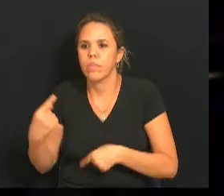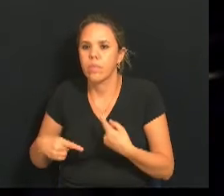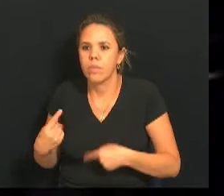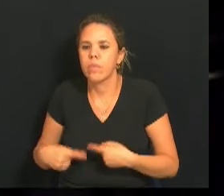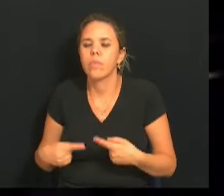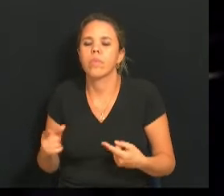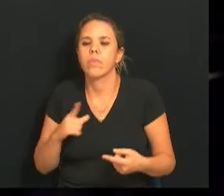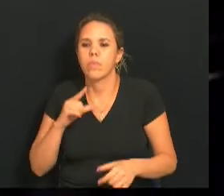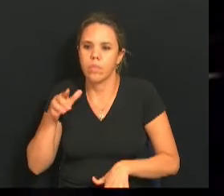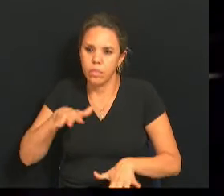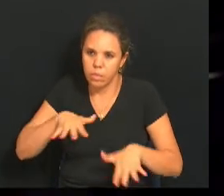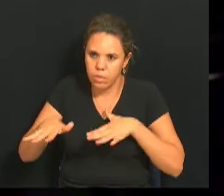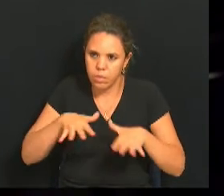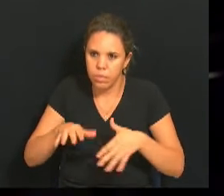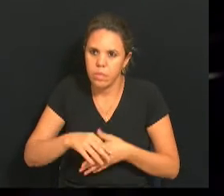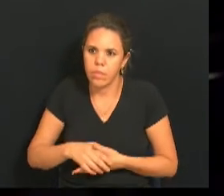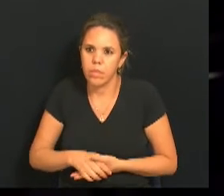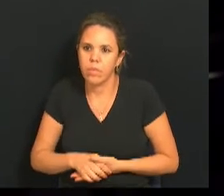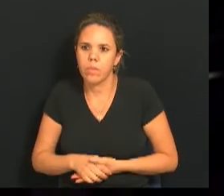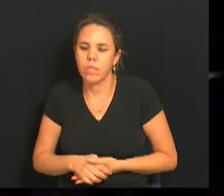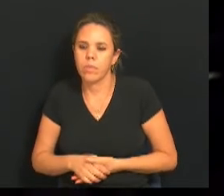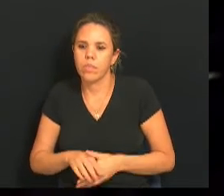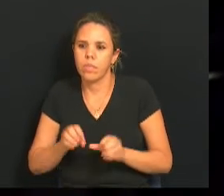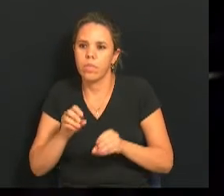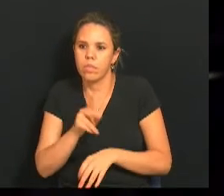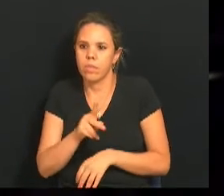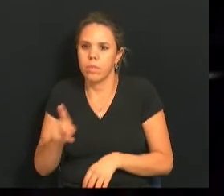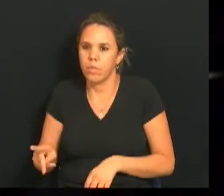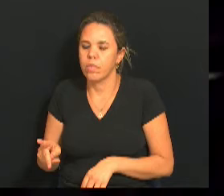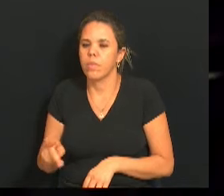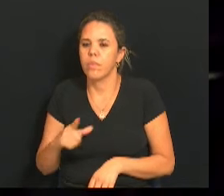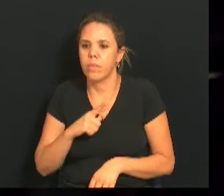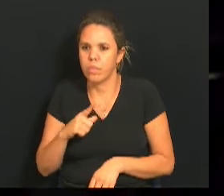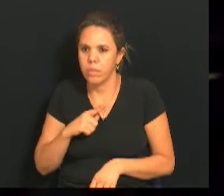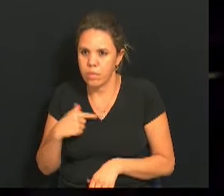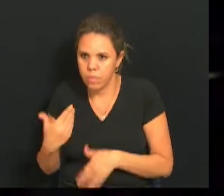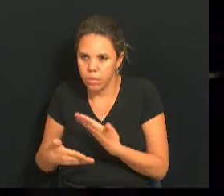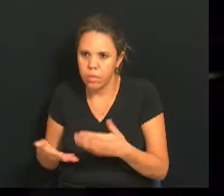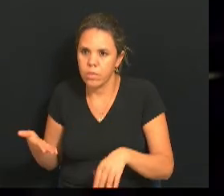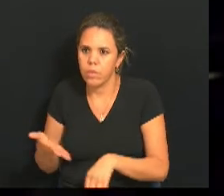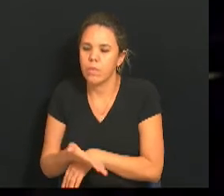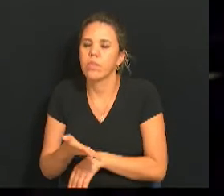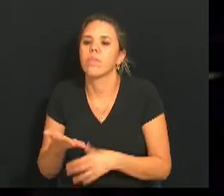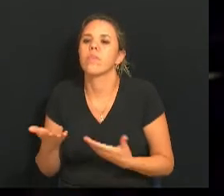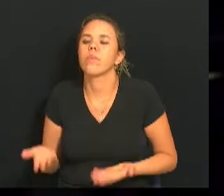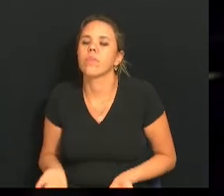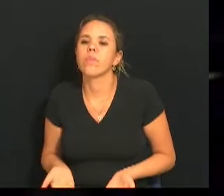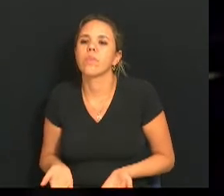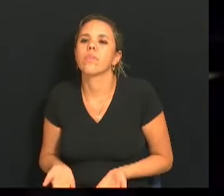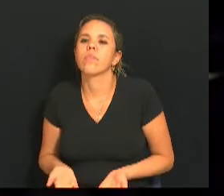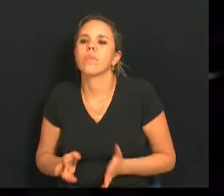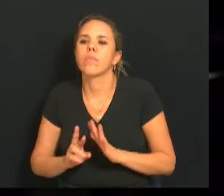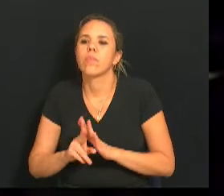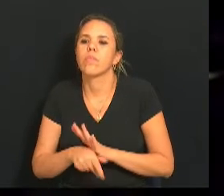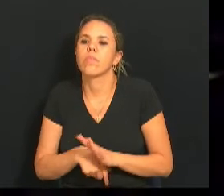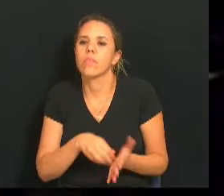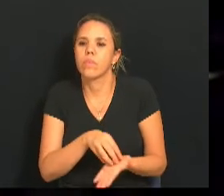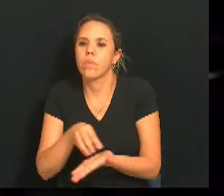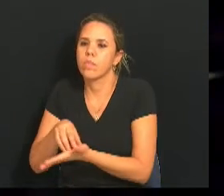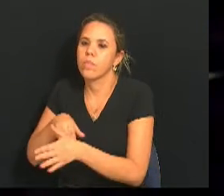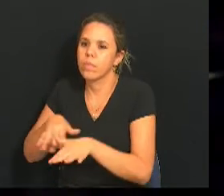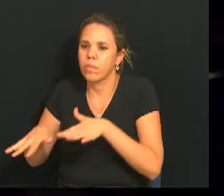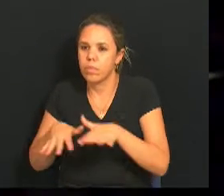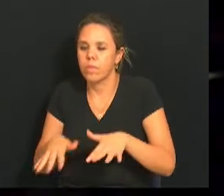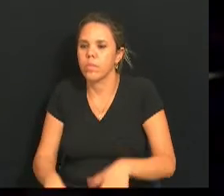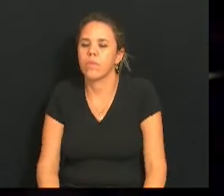uma mobilização, inclusive o coletivo de educadores e educadoras se envolveu nesse processo, mas várias unidades se mobilizaram